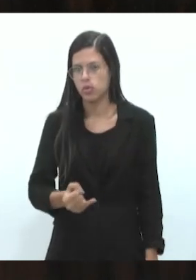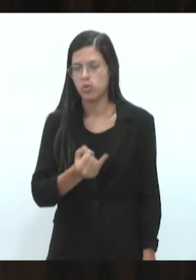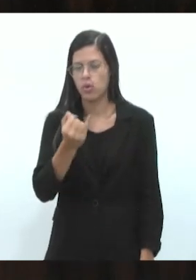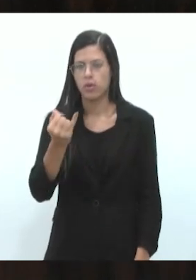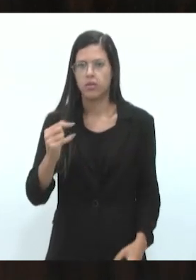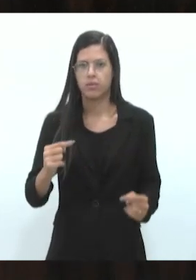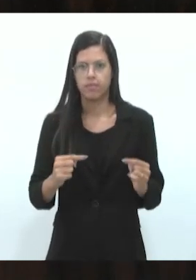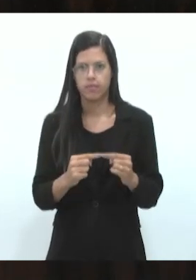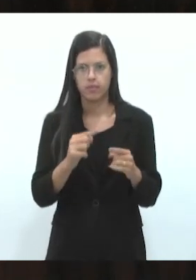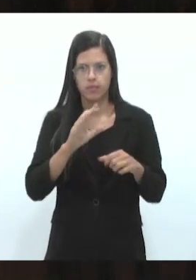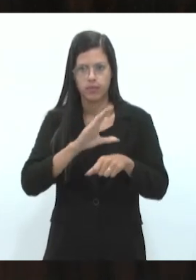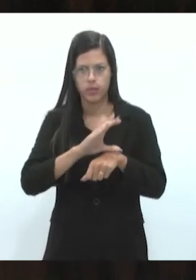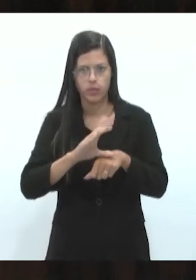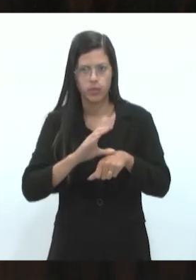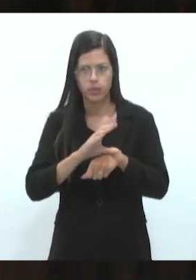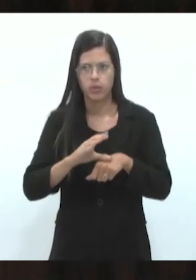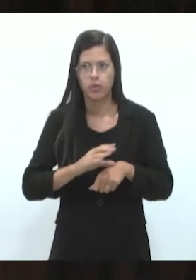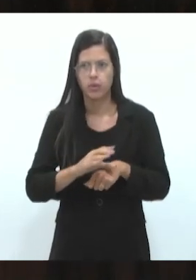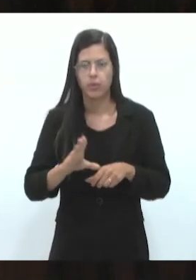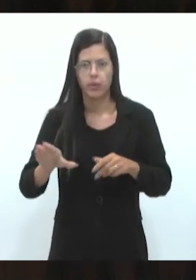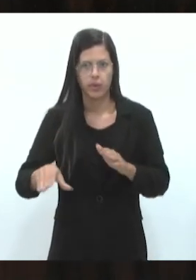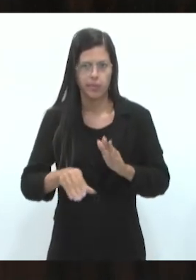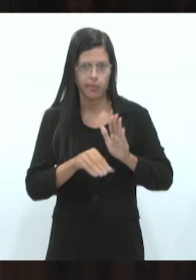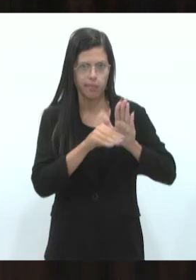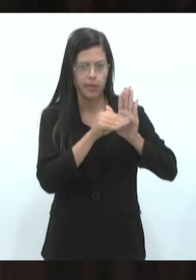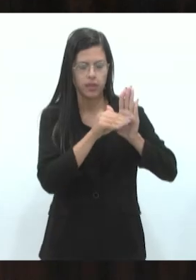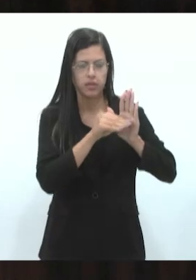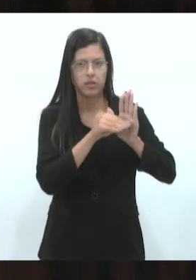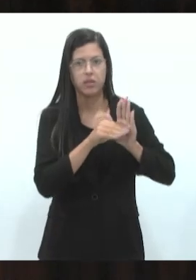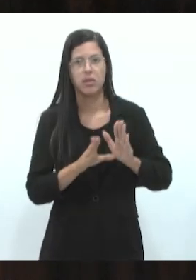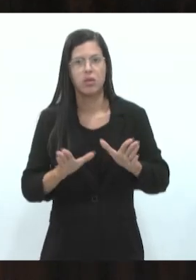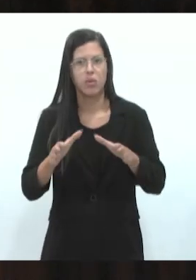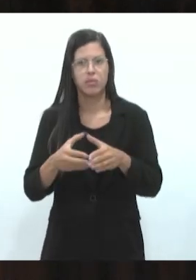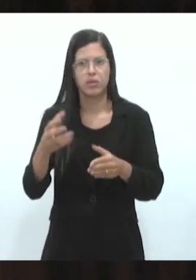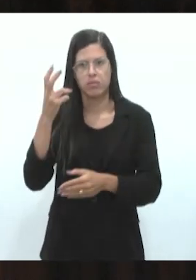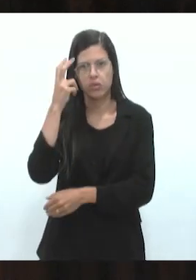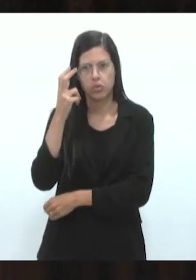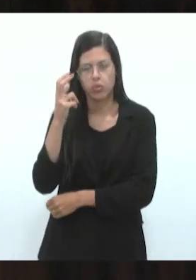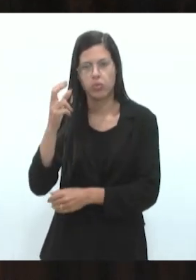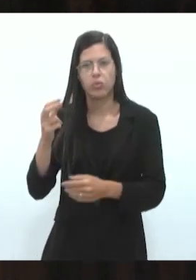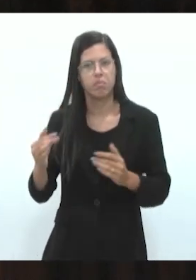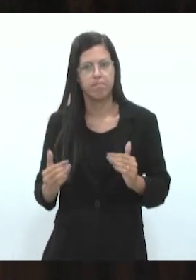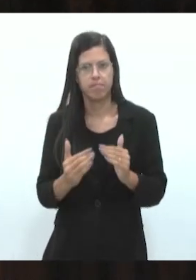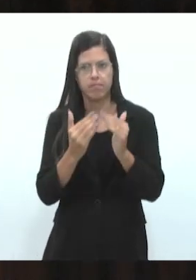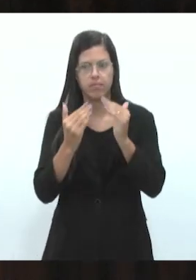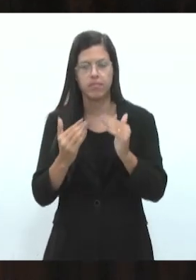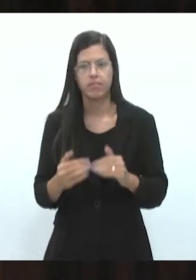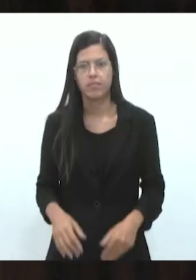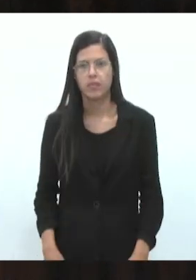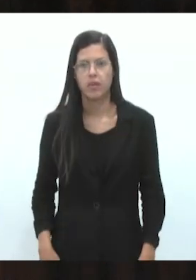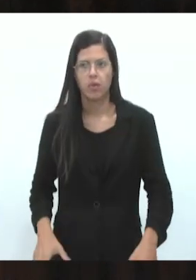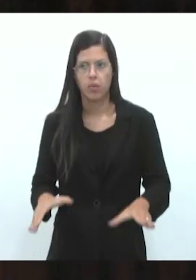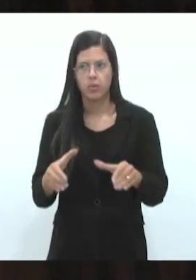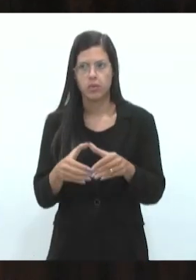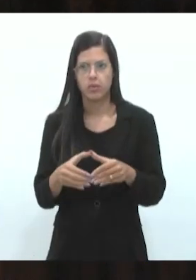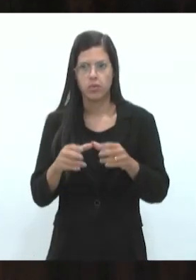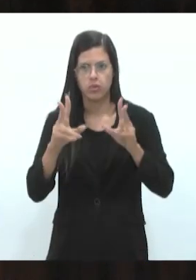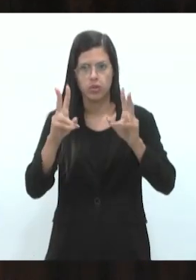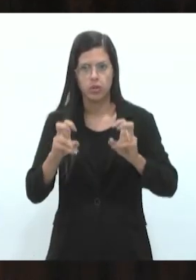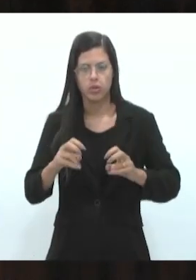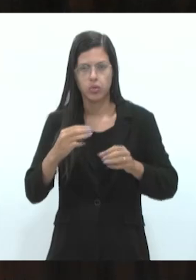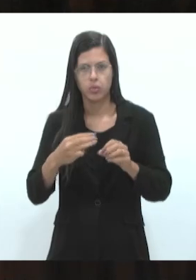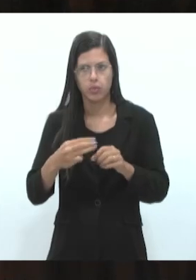pela Constitucionalidade, com emenda. De Cultura, favorável. E de Assuntos Municipais